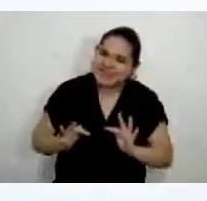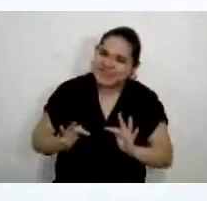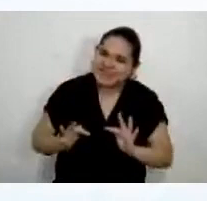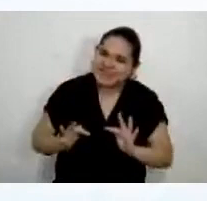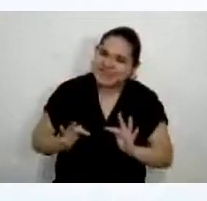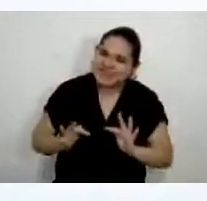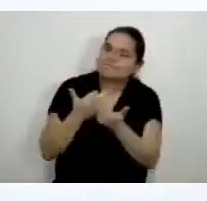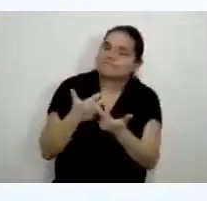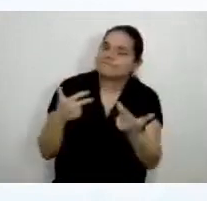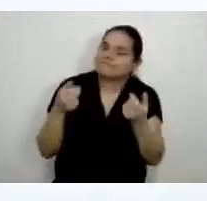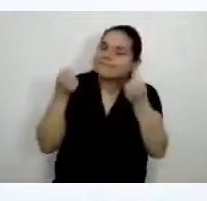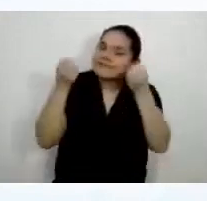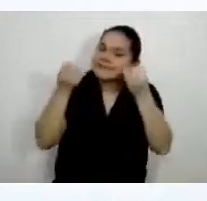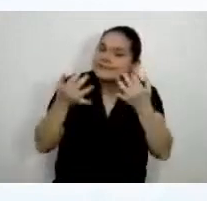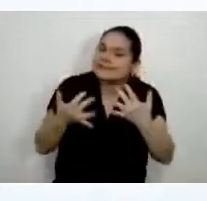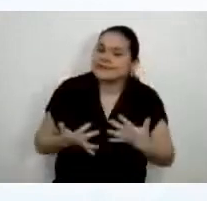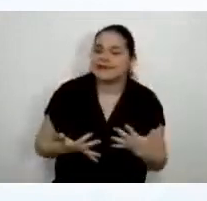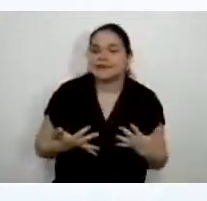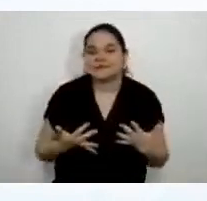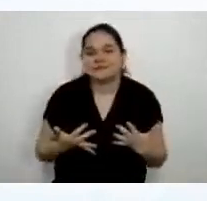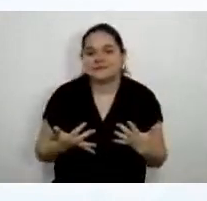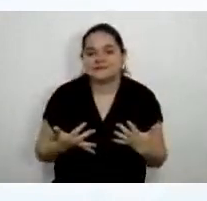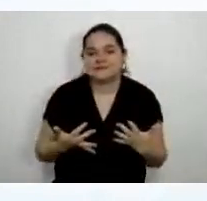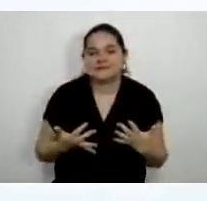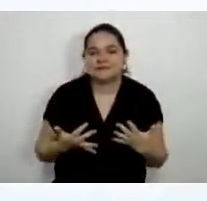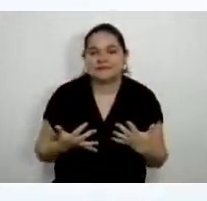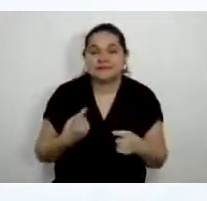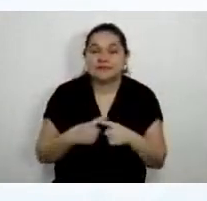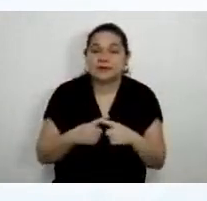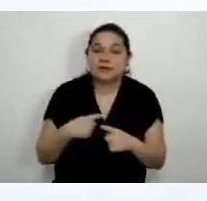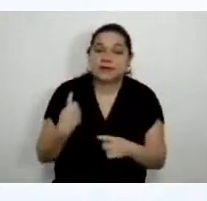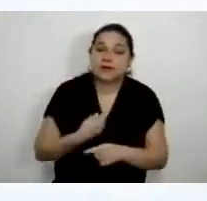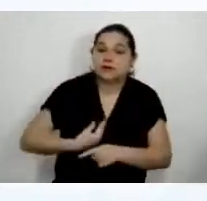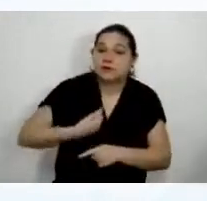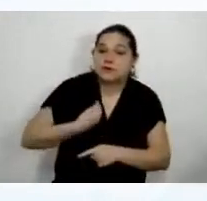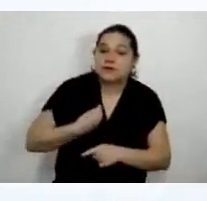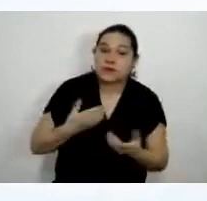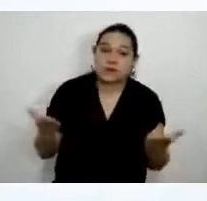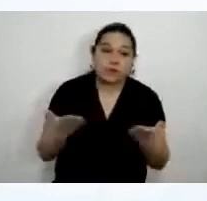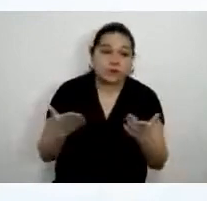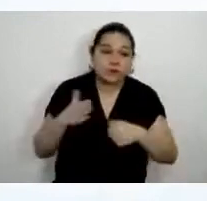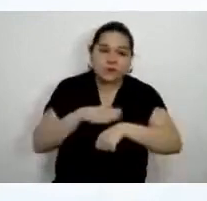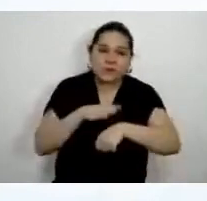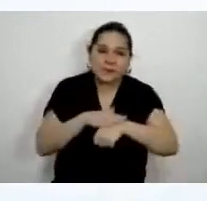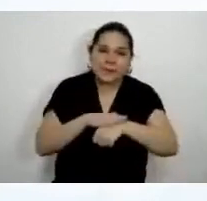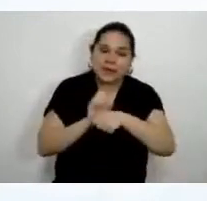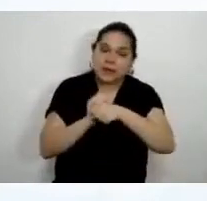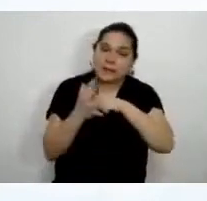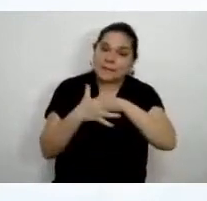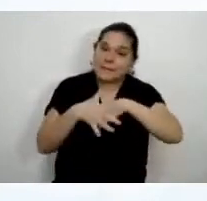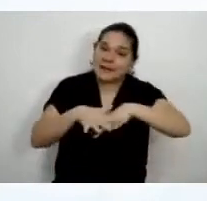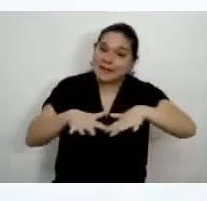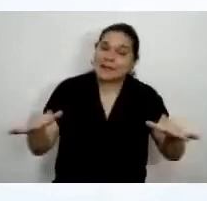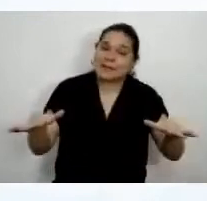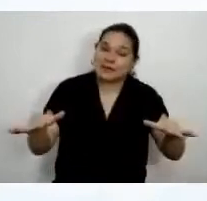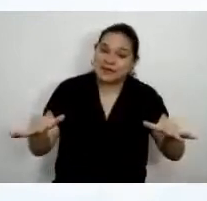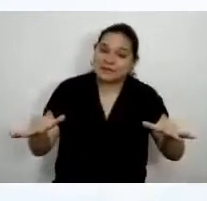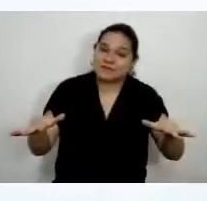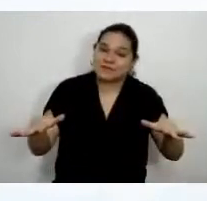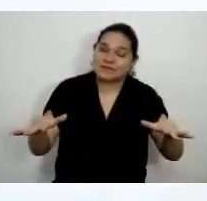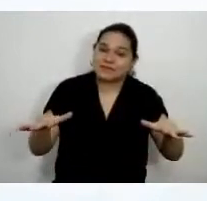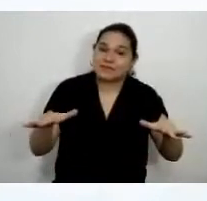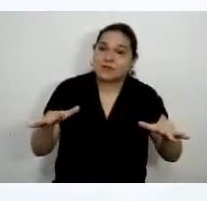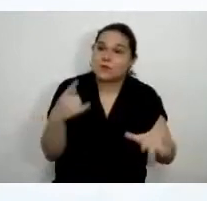É, a gente está vivendo uma pandemia que, de certa forma, ela é